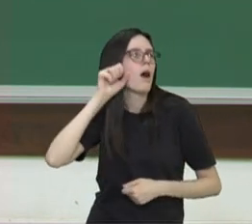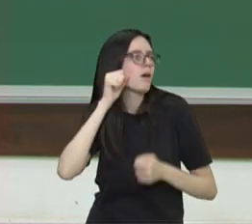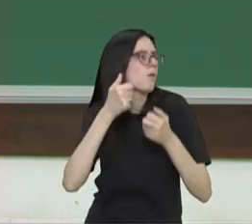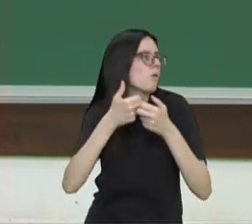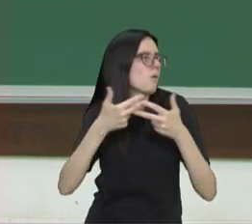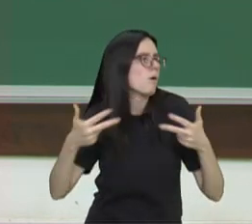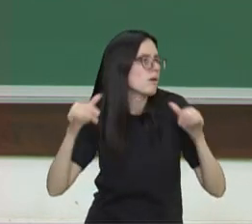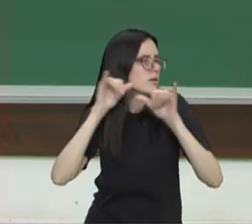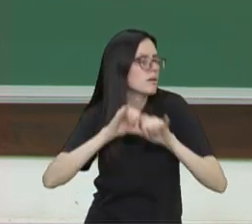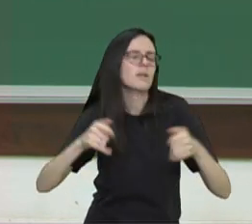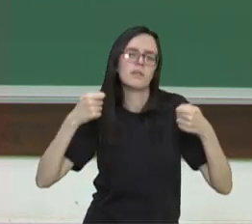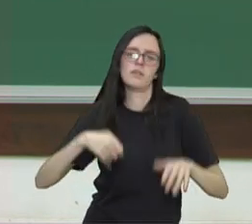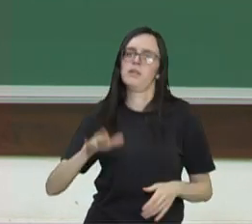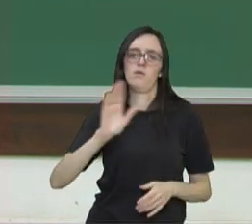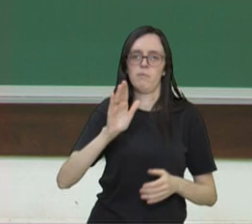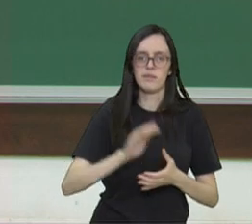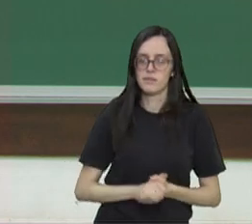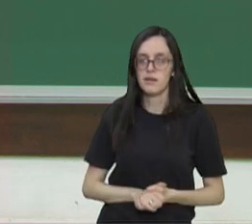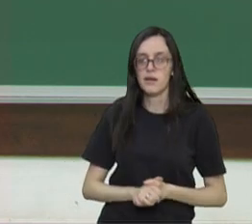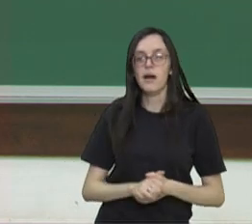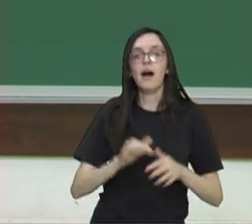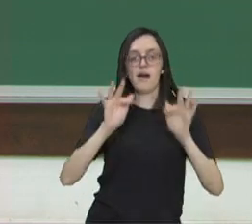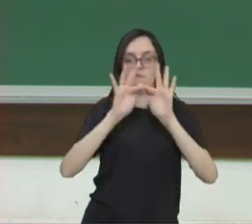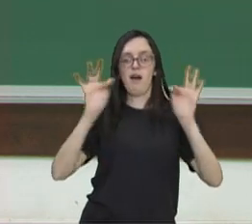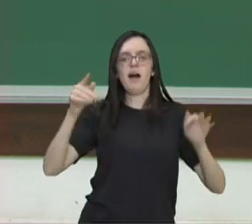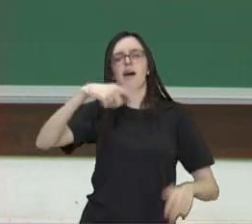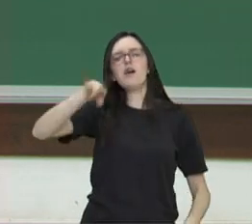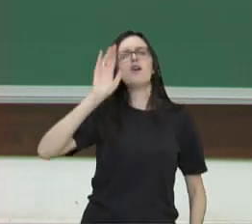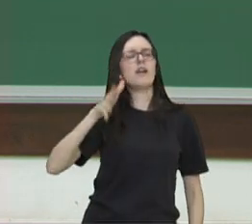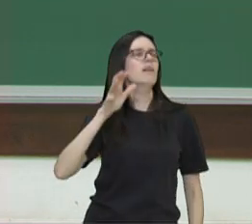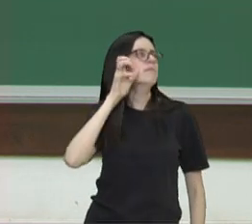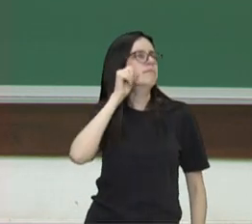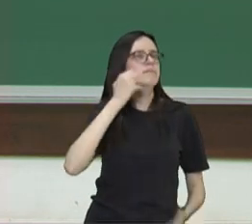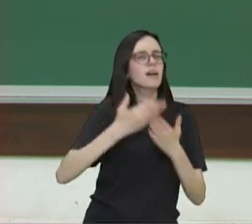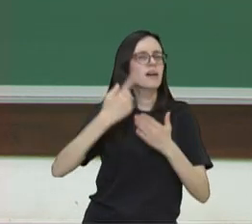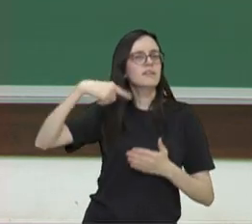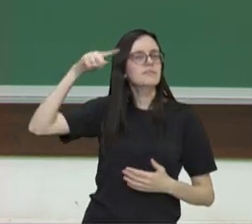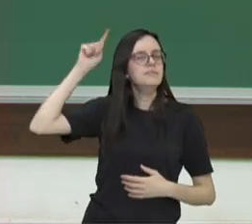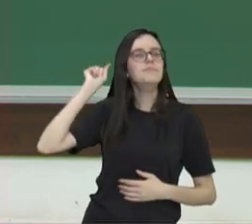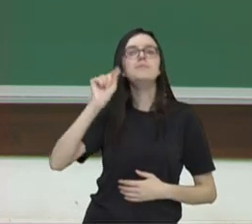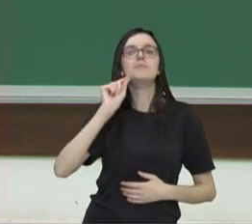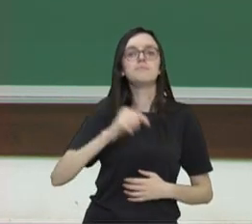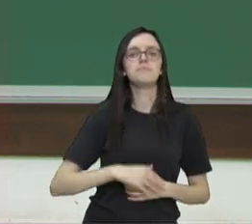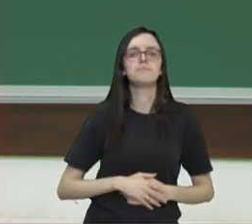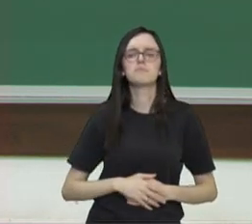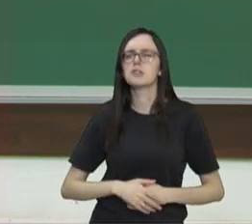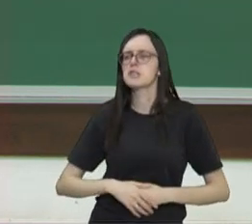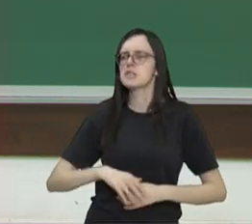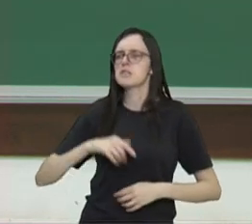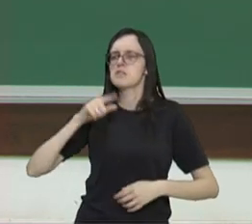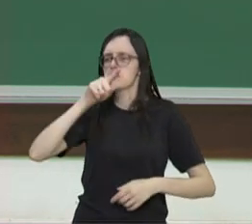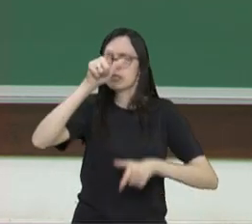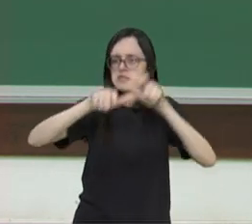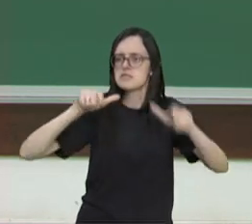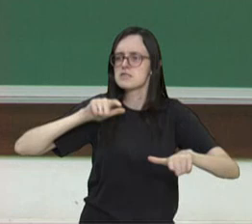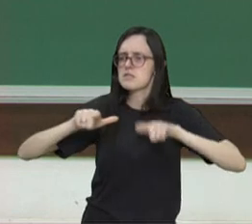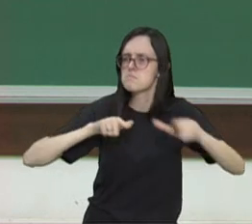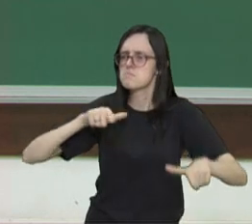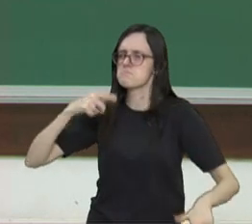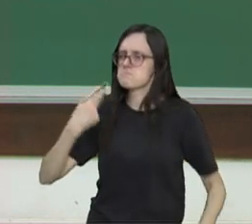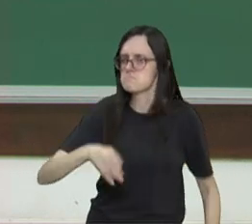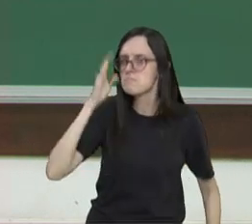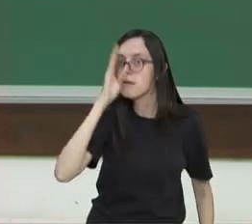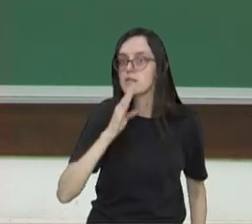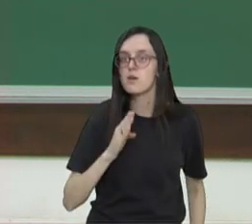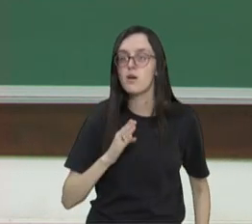um discurso. Aquela famosa frase que você já ouviu em aulas passadas, trabalhadores do Brasil, ela passou a